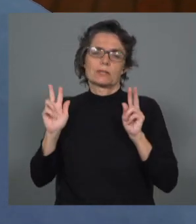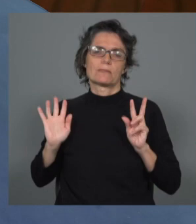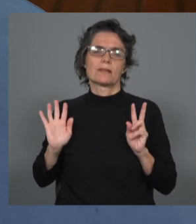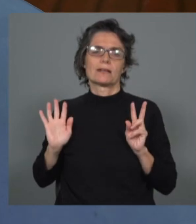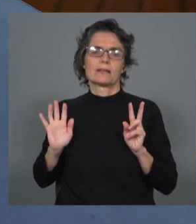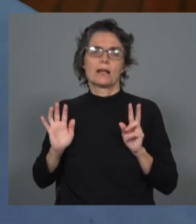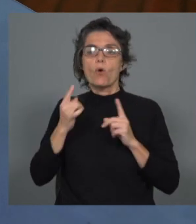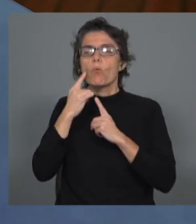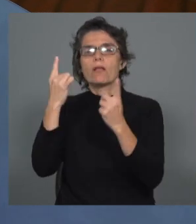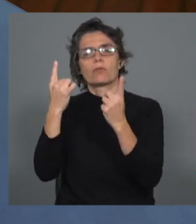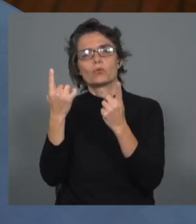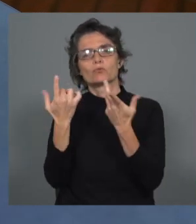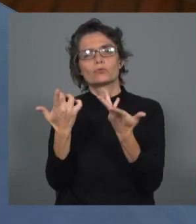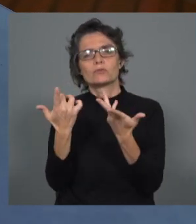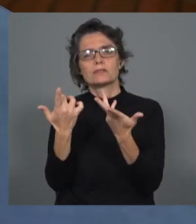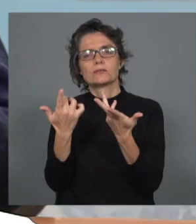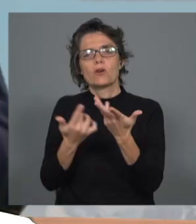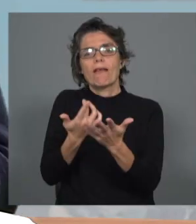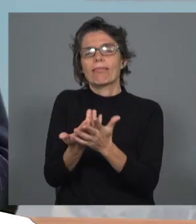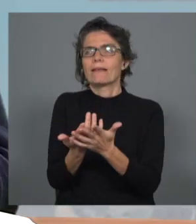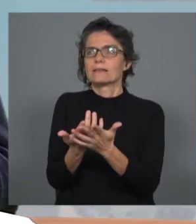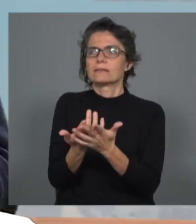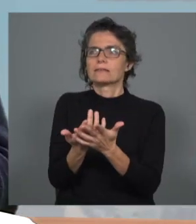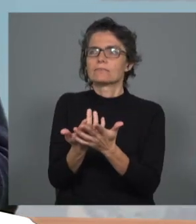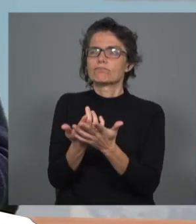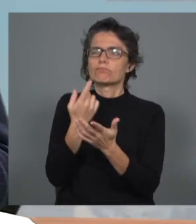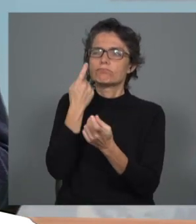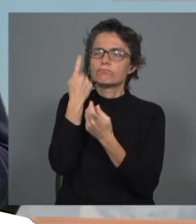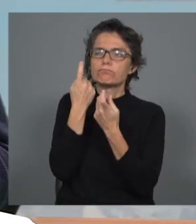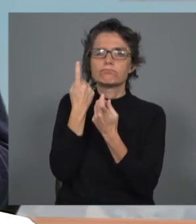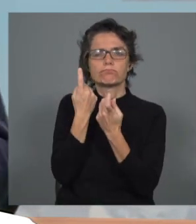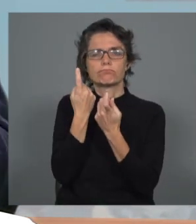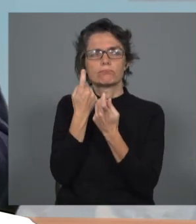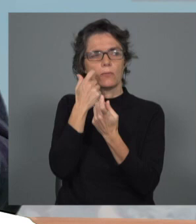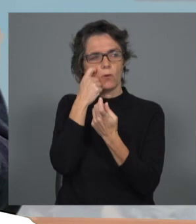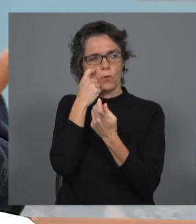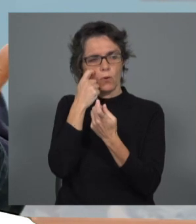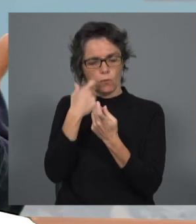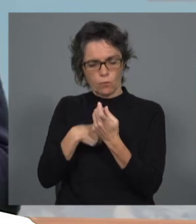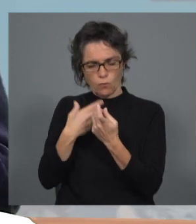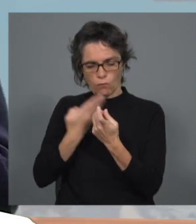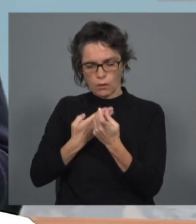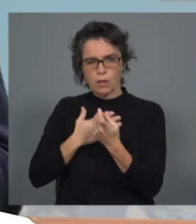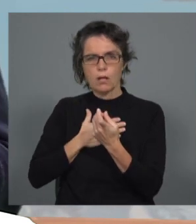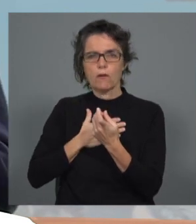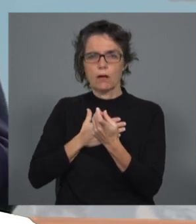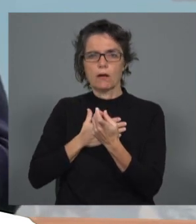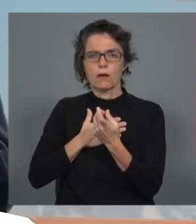as pessoas a terem consciência de si e dos seus direitos. E os direitos fundamentais